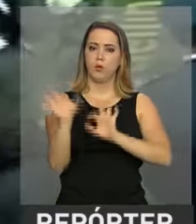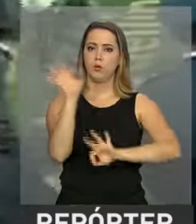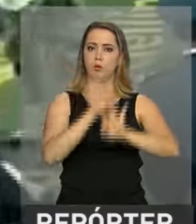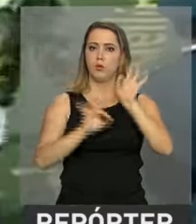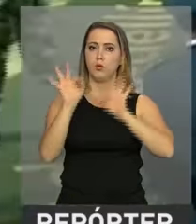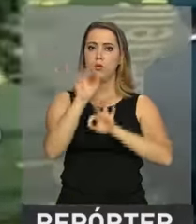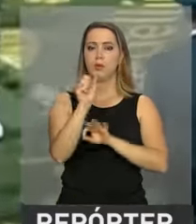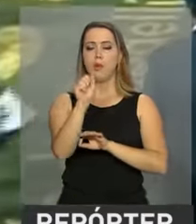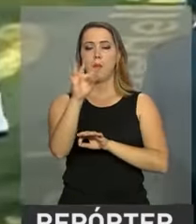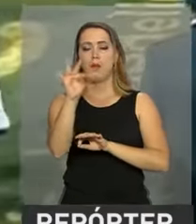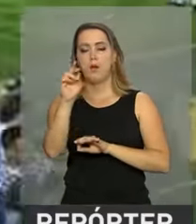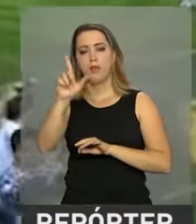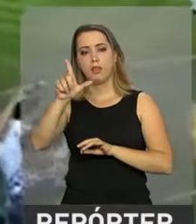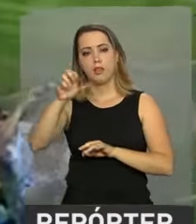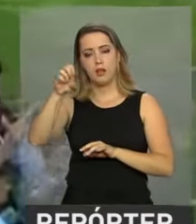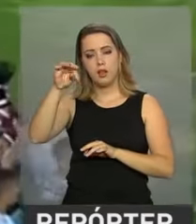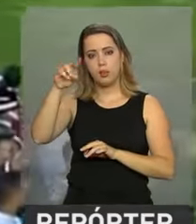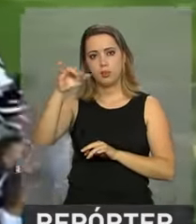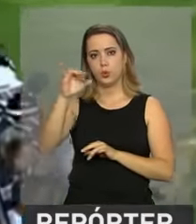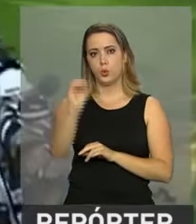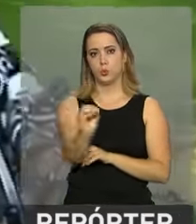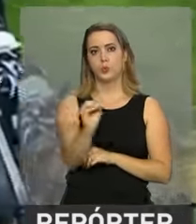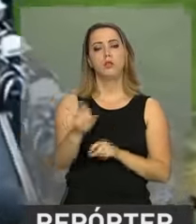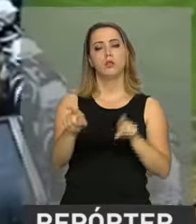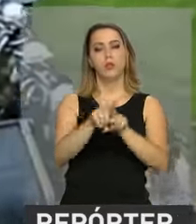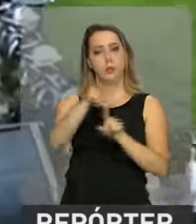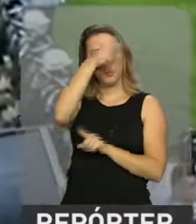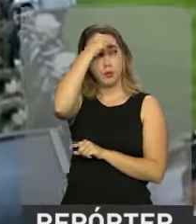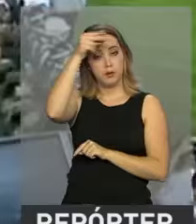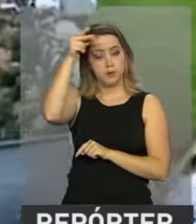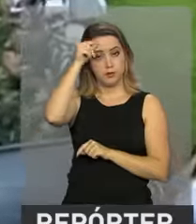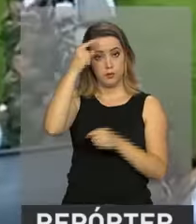Atlético Nacional e pela Prefeitura de Medellín.